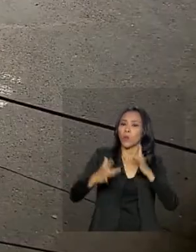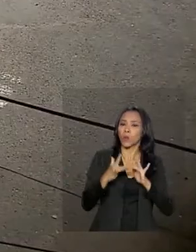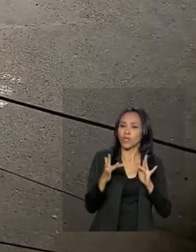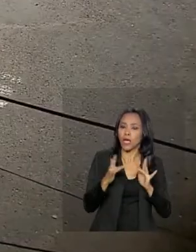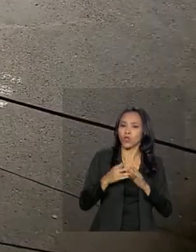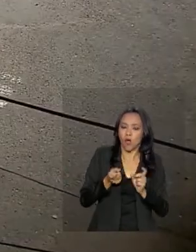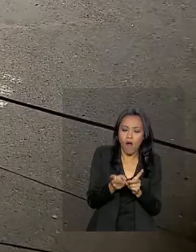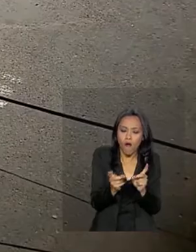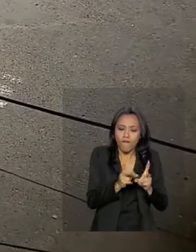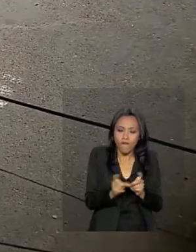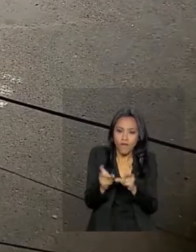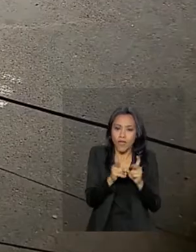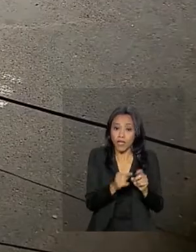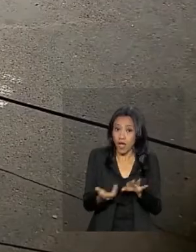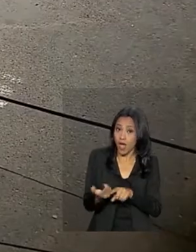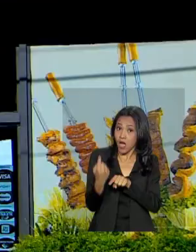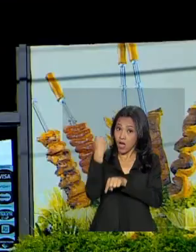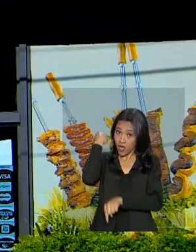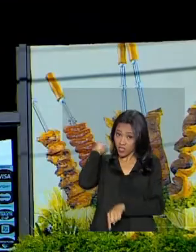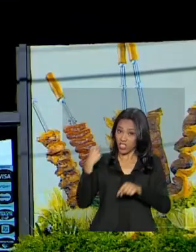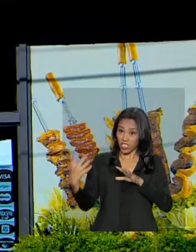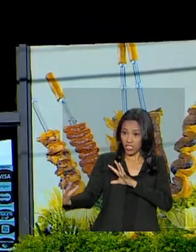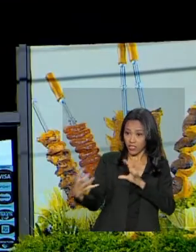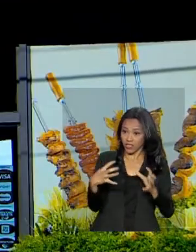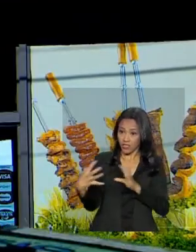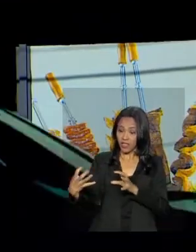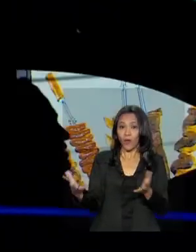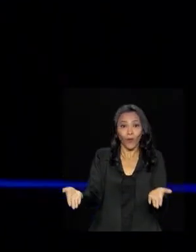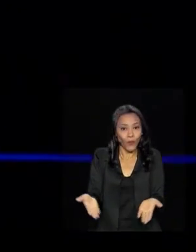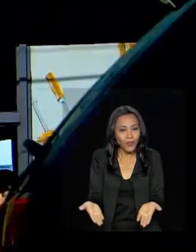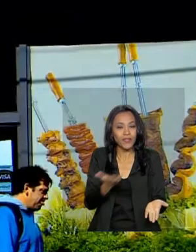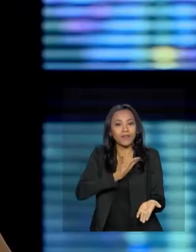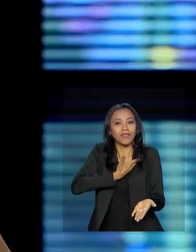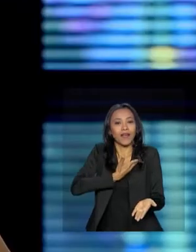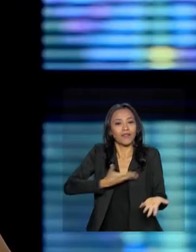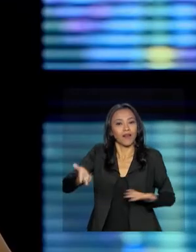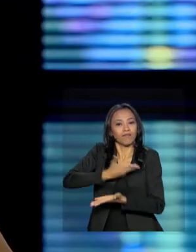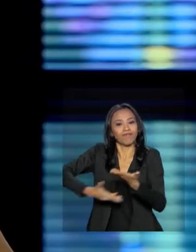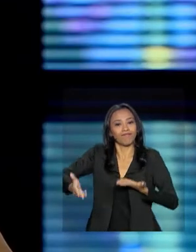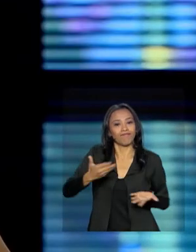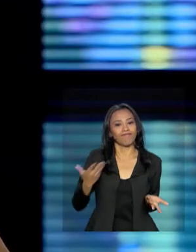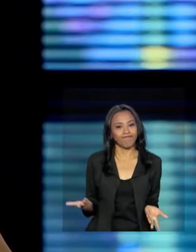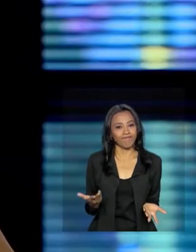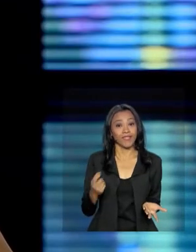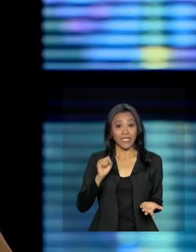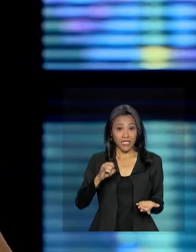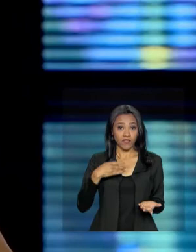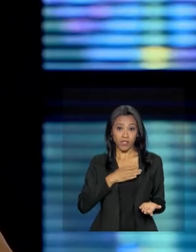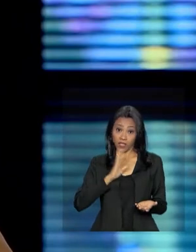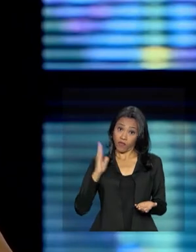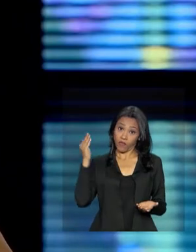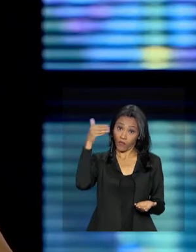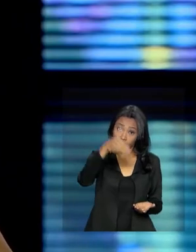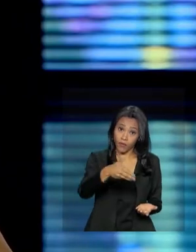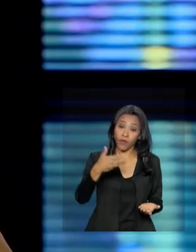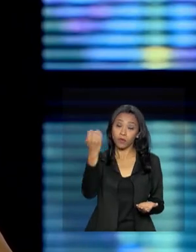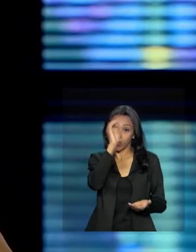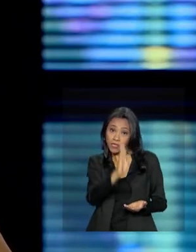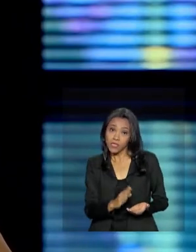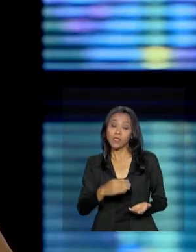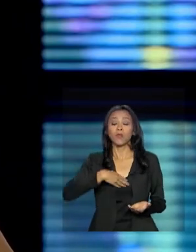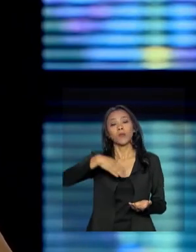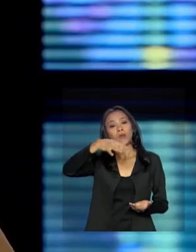se antes existia rivalidade e competição, agora há amizade. Se você for a Campo Grande ou Mato Grosso ou as nossas